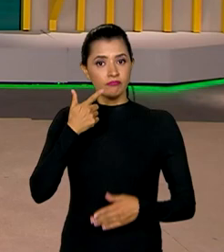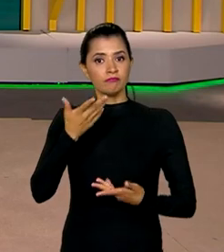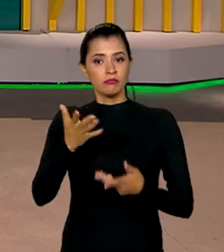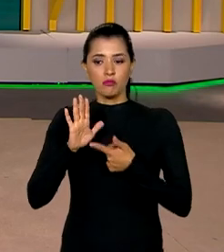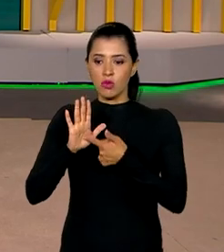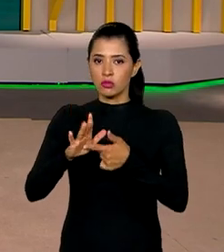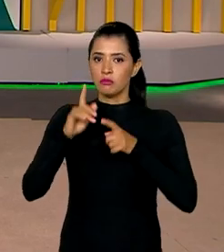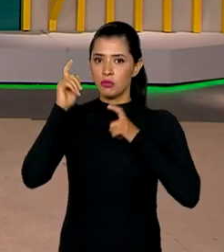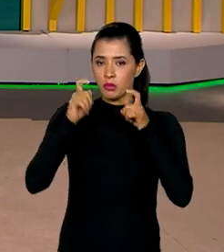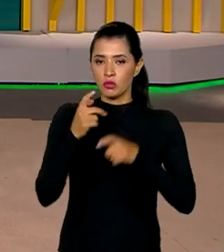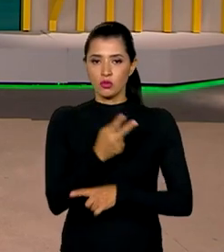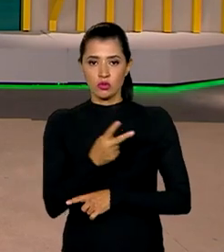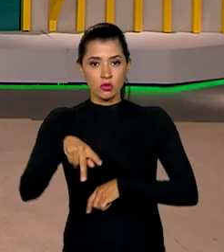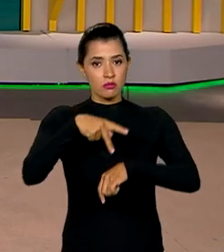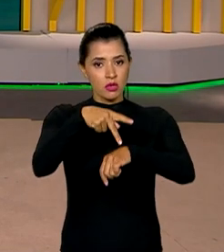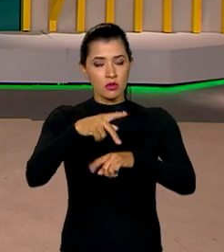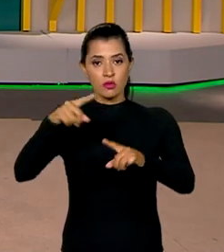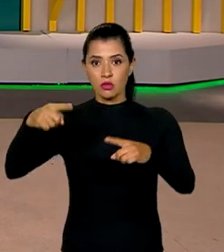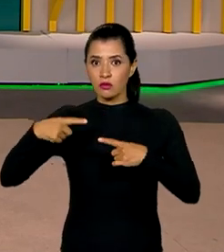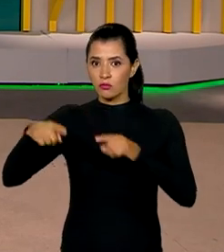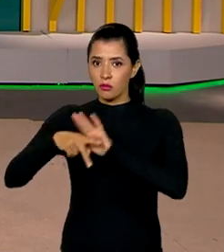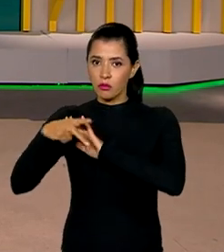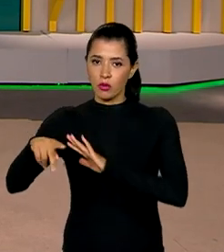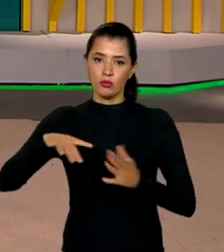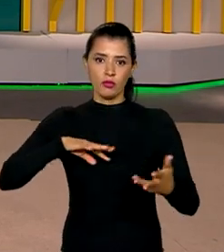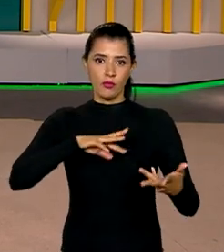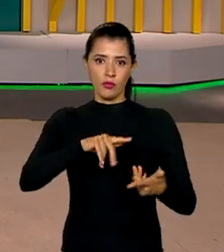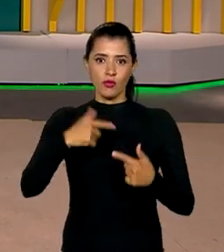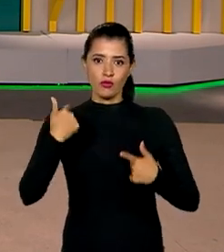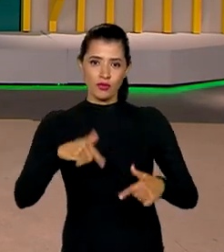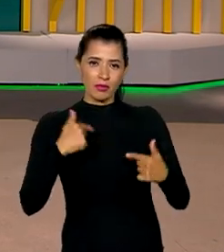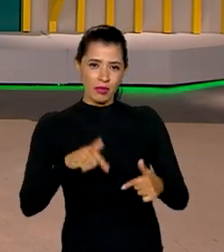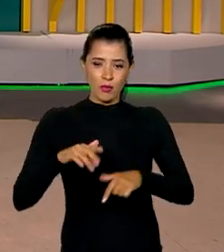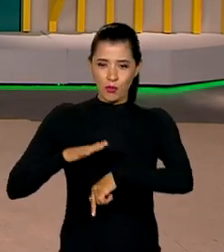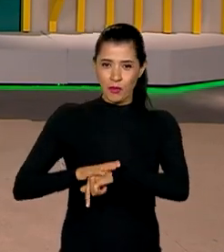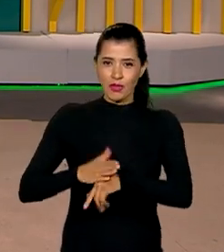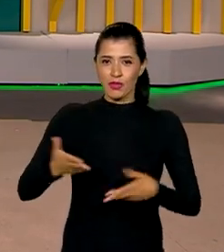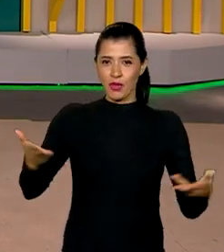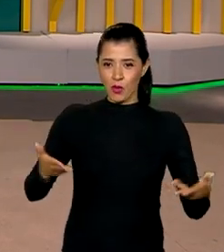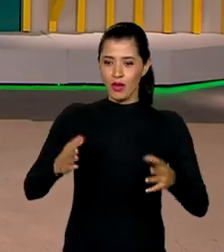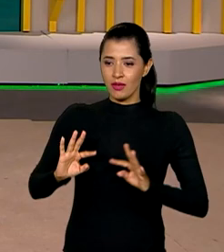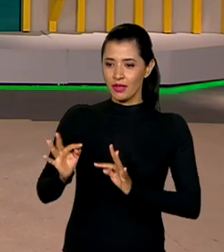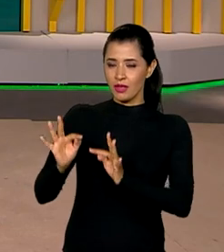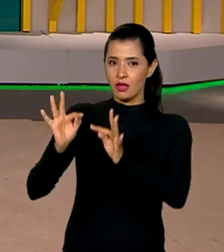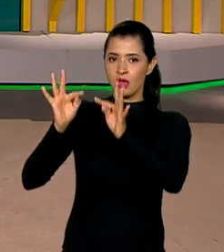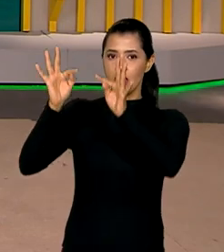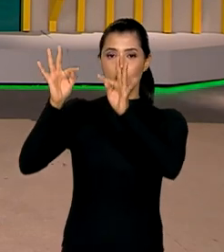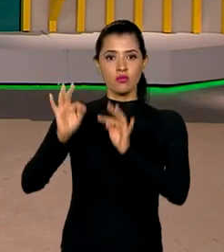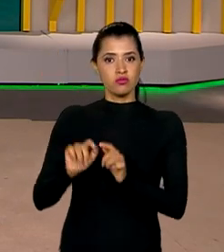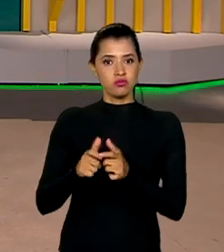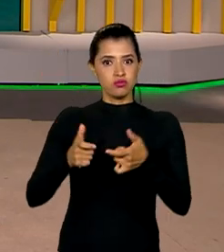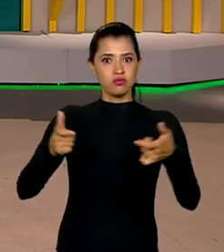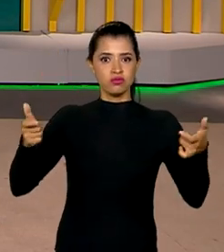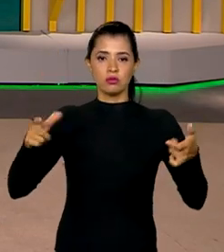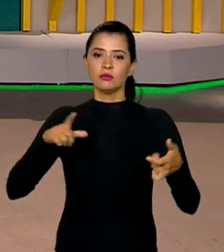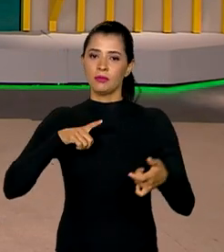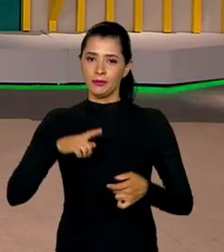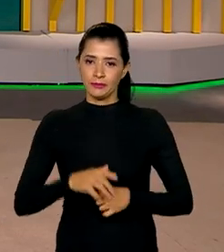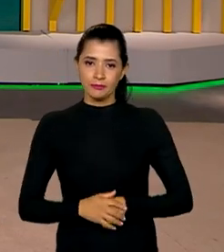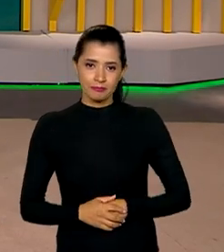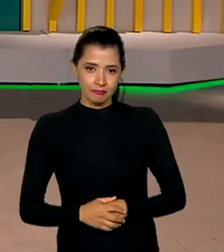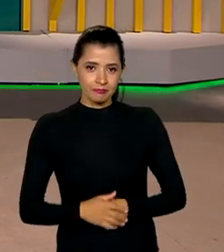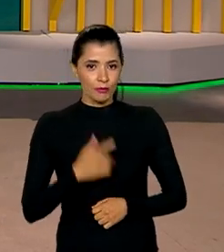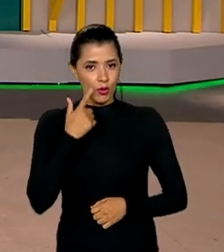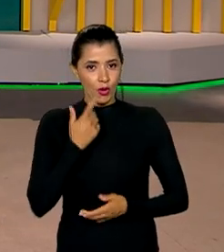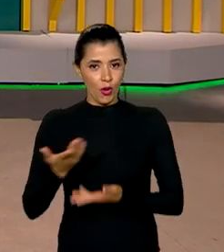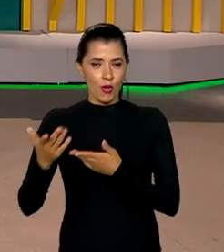dos dois países com os desafios do mundo do trabalho numa época em que a tecnologia ganha cada vez mais espaço.